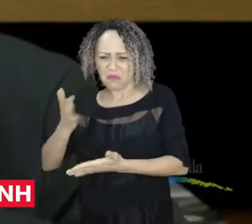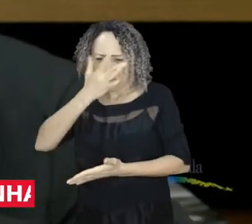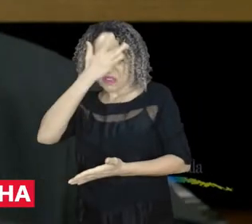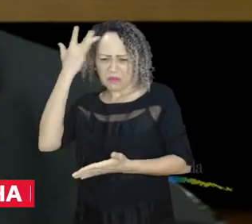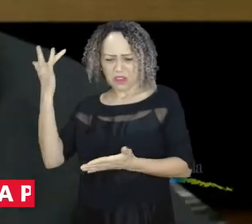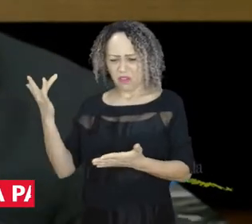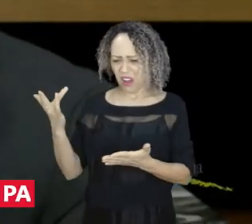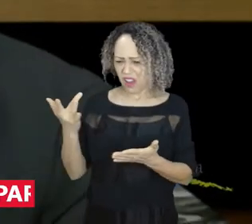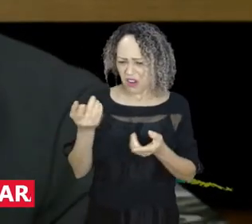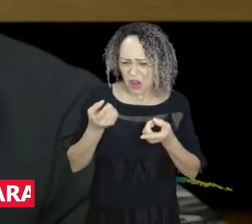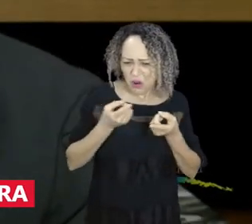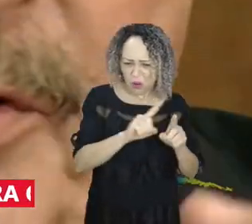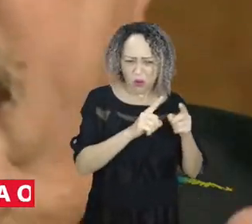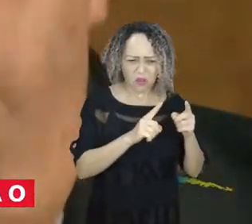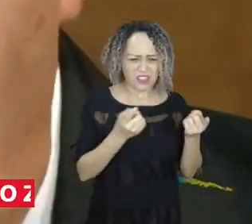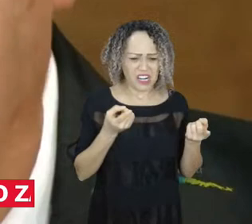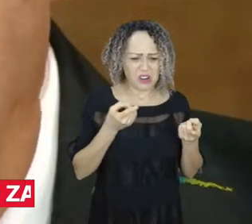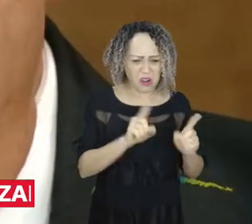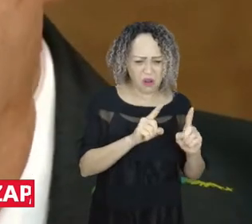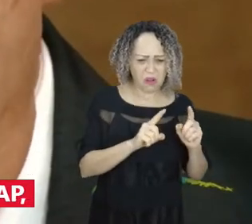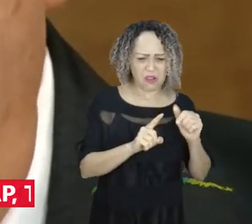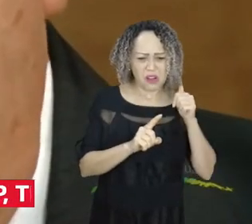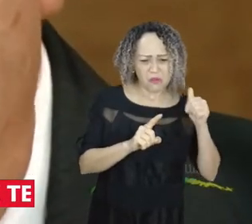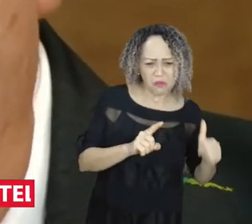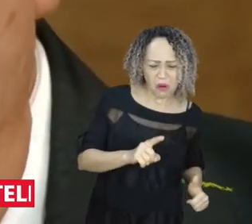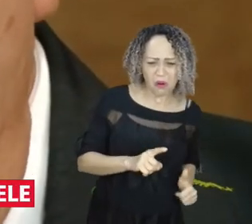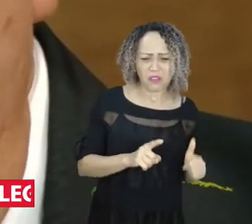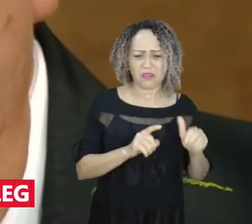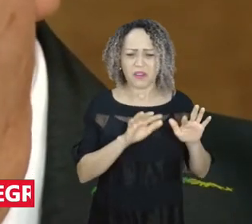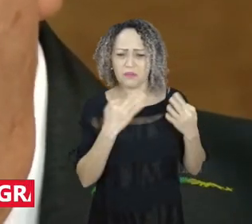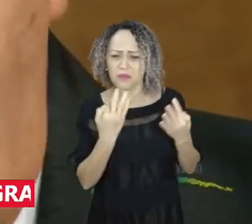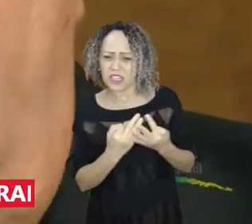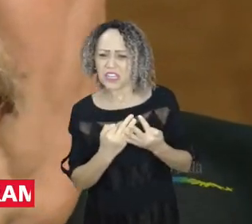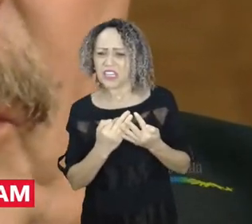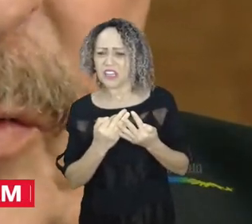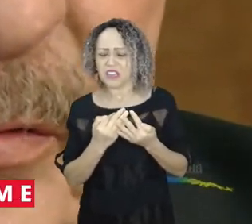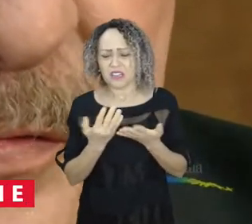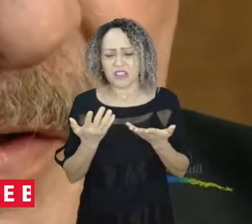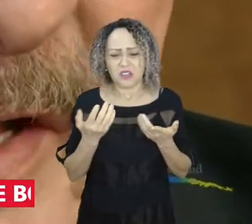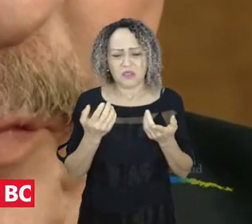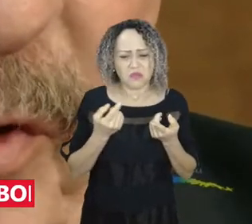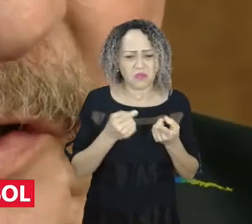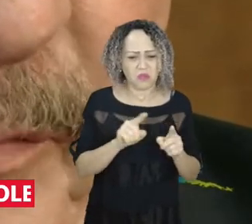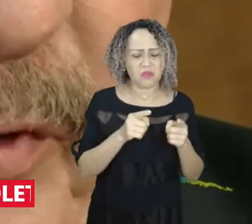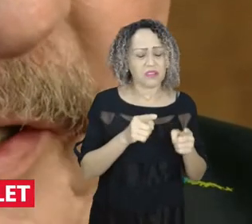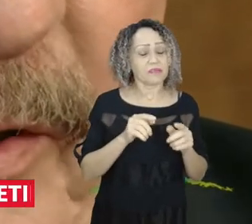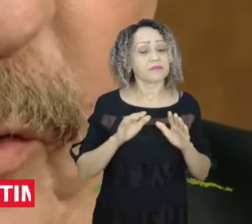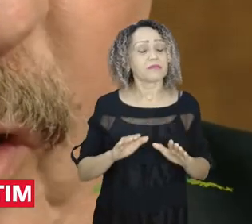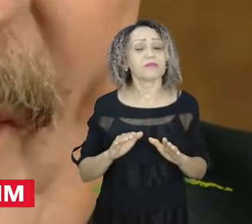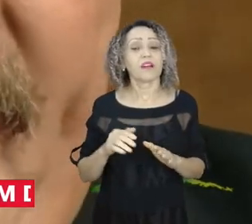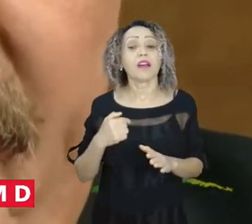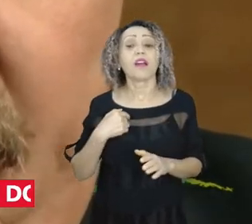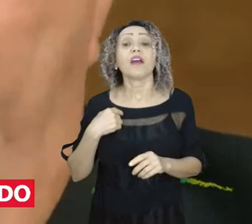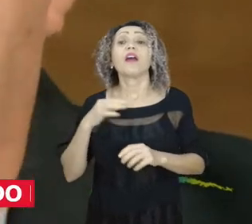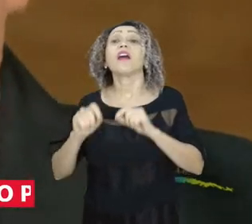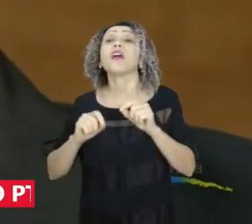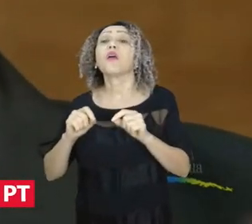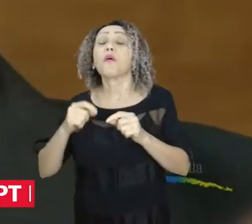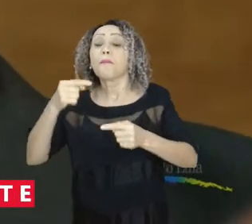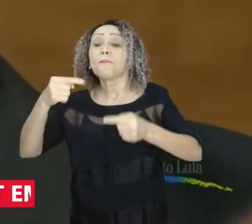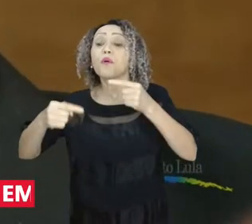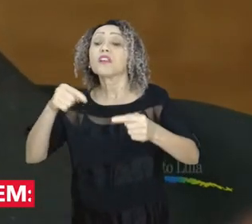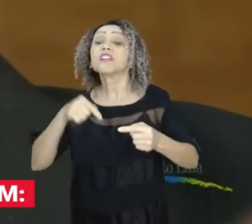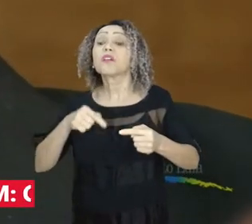desistido. Como eu aprendi a não fazer política por manchete de jornais, e eu fazia política por aquilo que eu